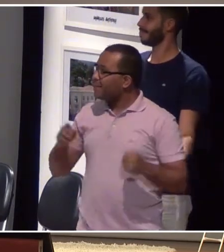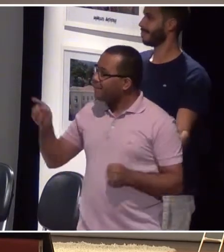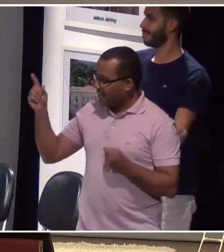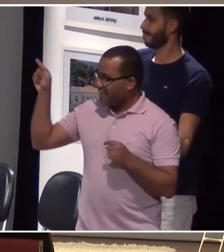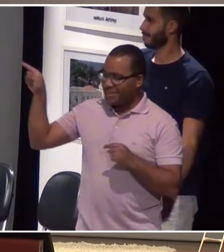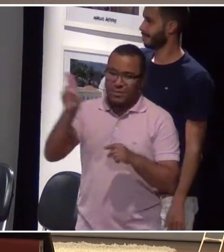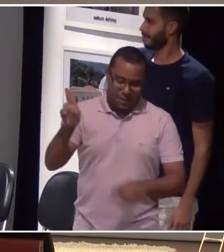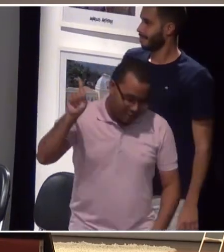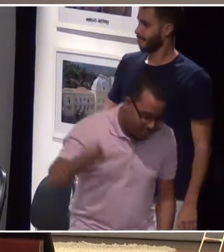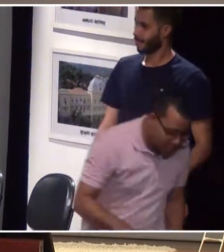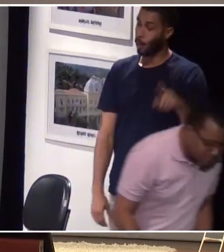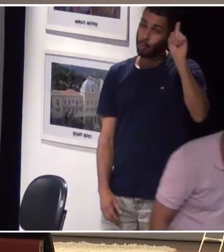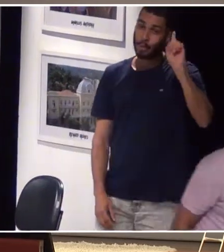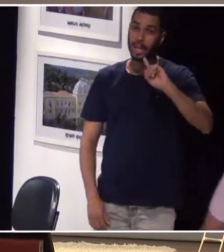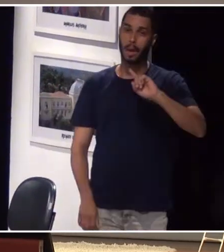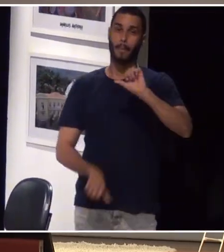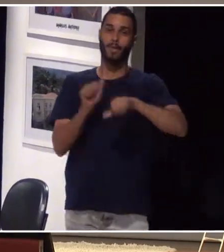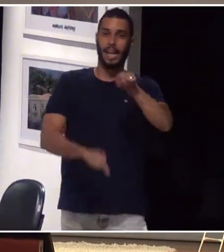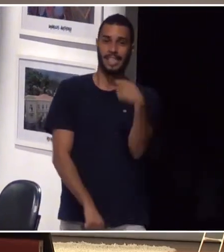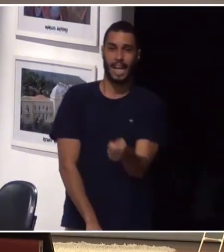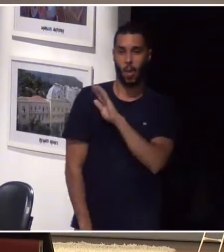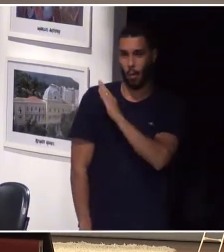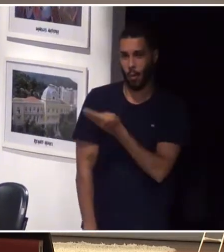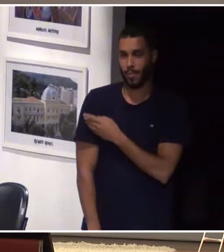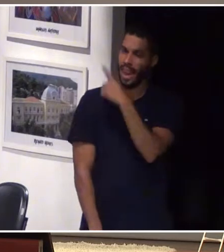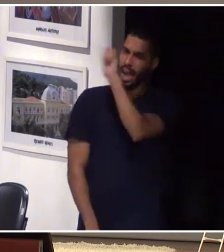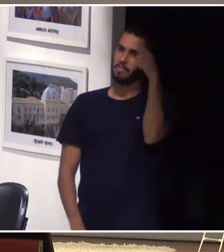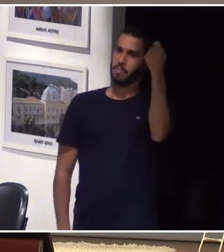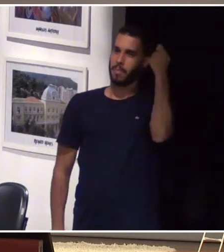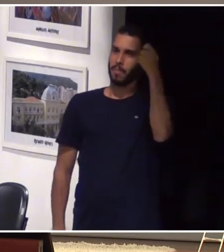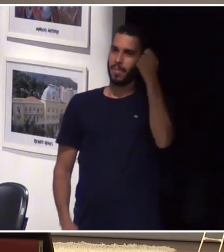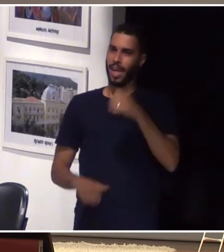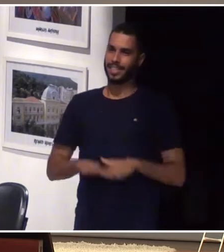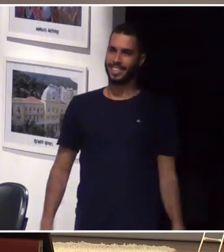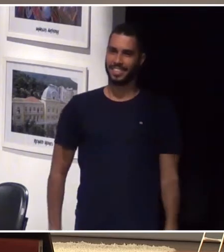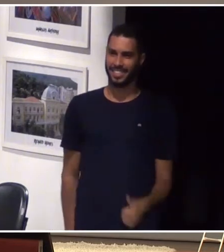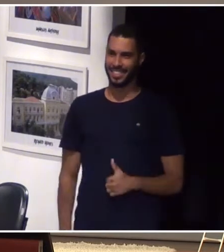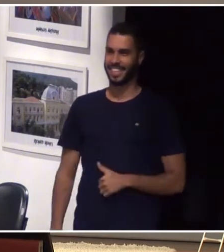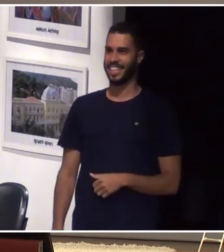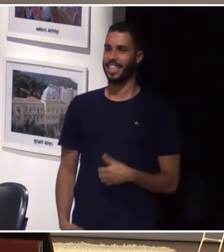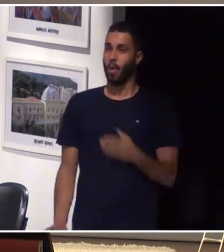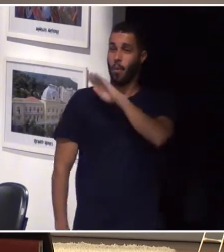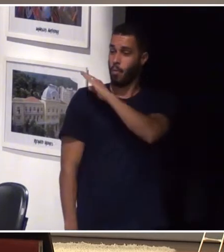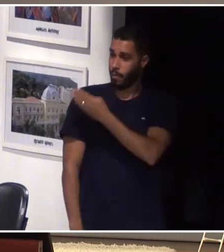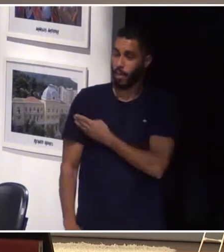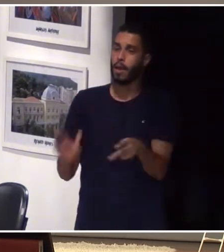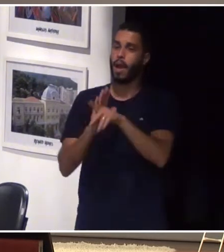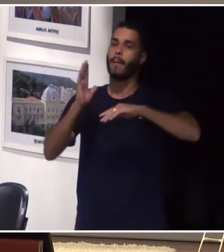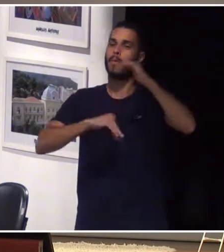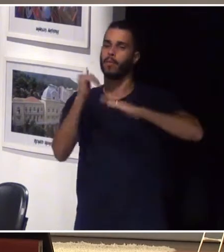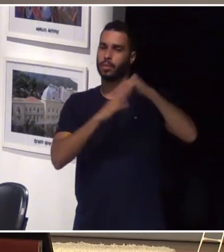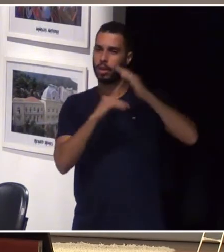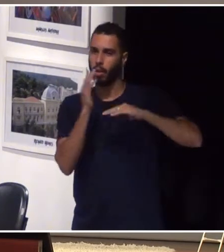Nós fazemos assim lá no Sul. Não sei se dá para mudar o sinal do Bauman em outros estados, mas no Sul a gente faz o Bauman. Então, Zygmunt Bauman, sociólogo,